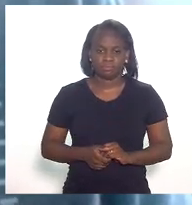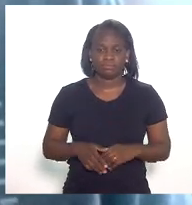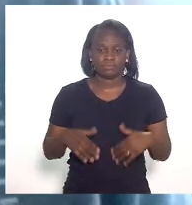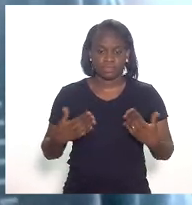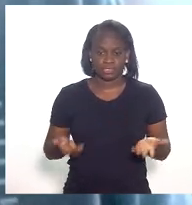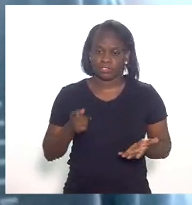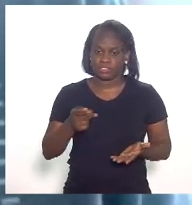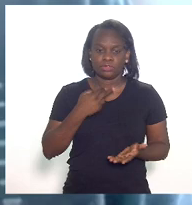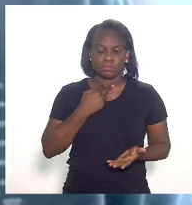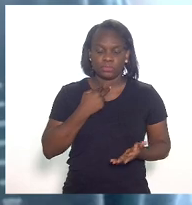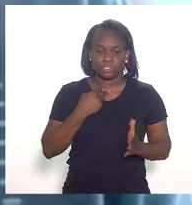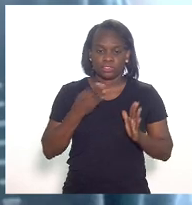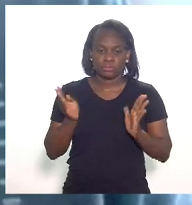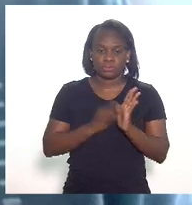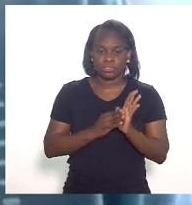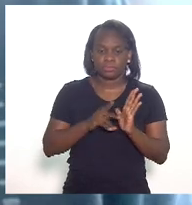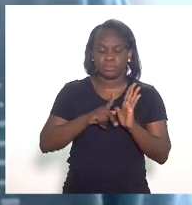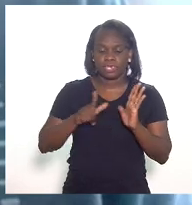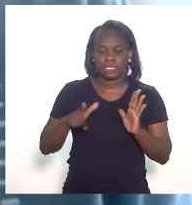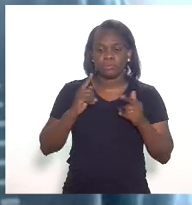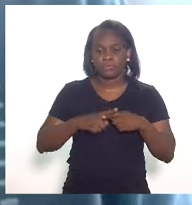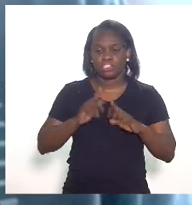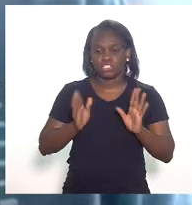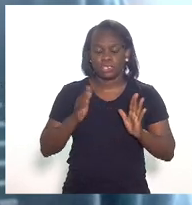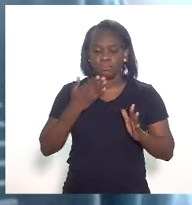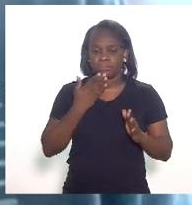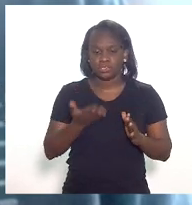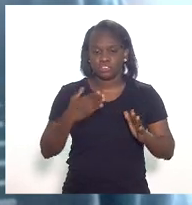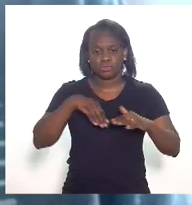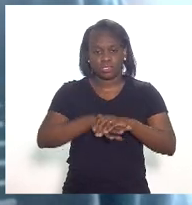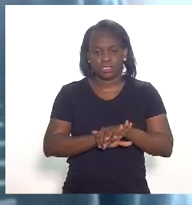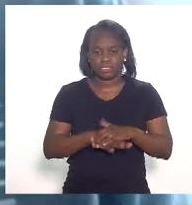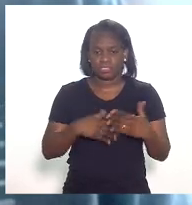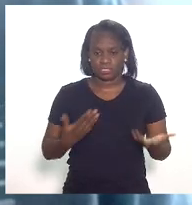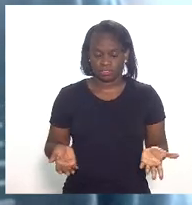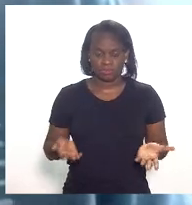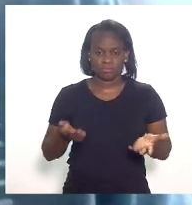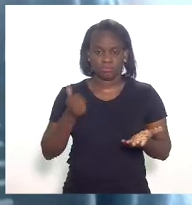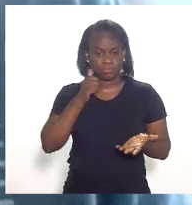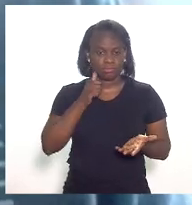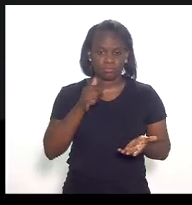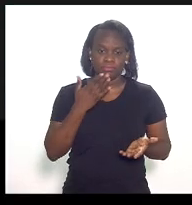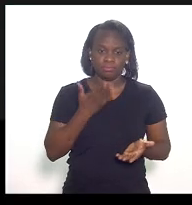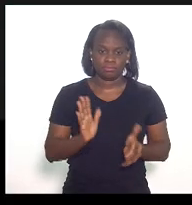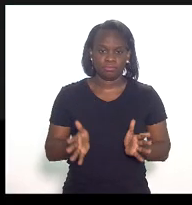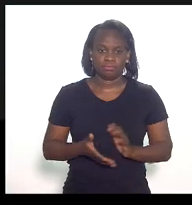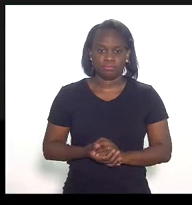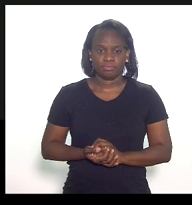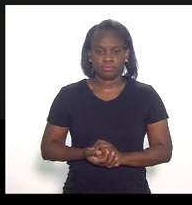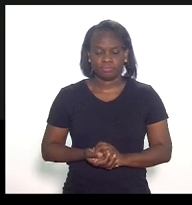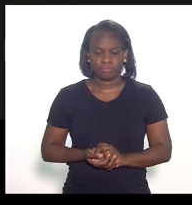você não pode anexar um PL que foi pedido o arquivamento definitivo pelas autoras.